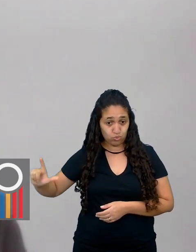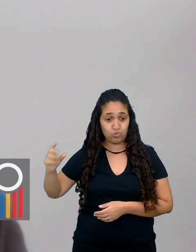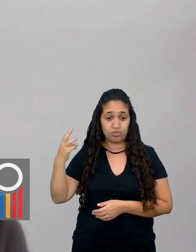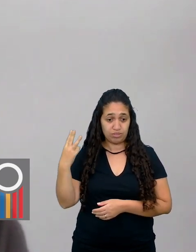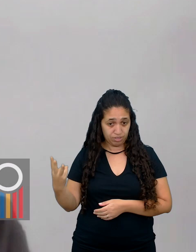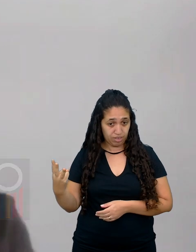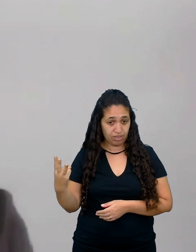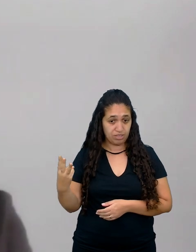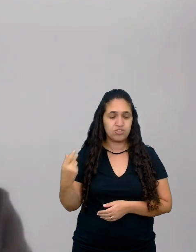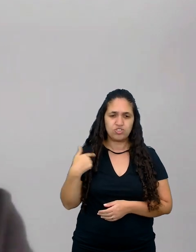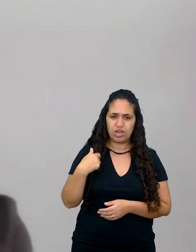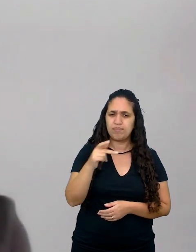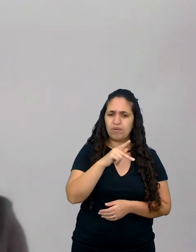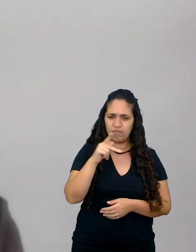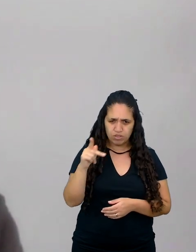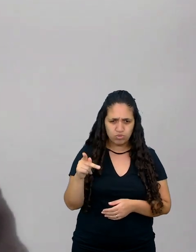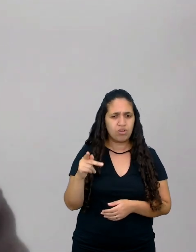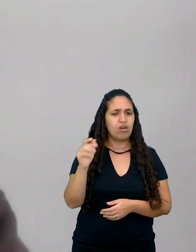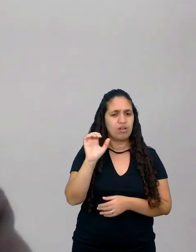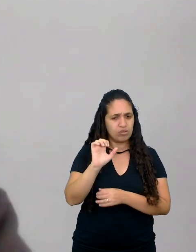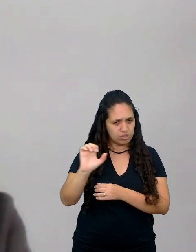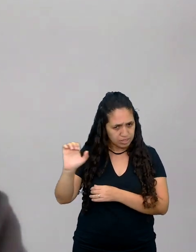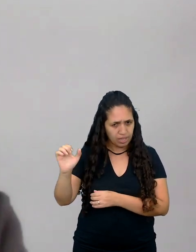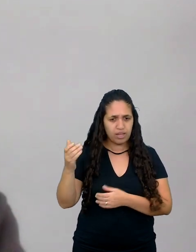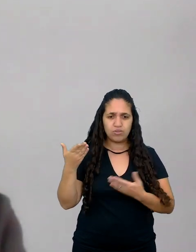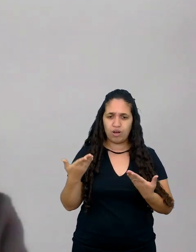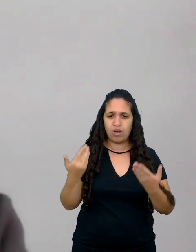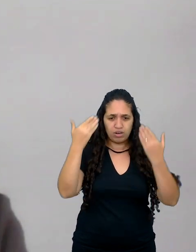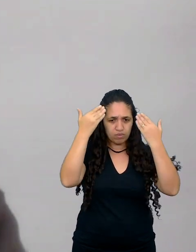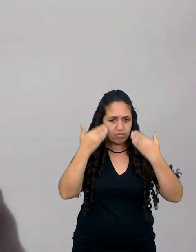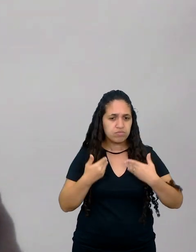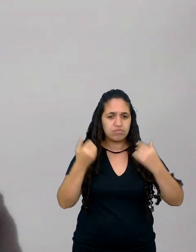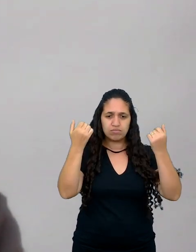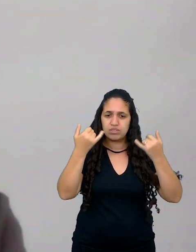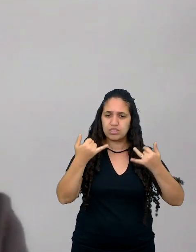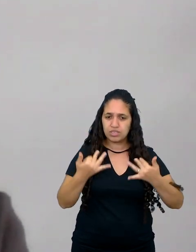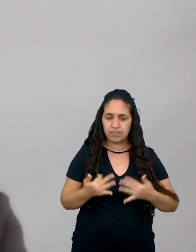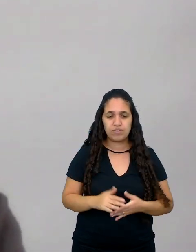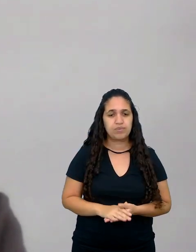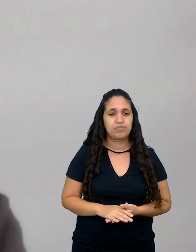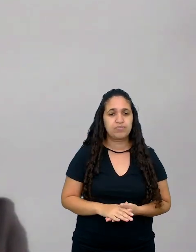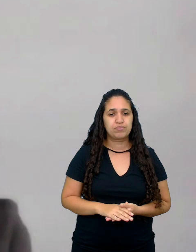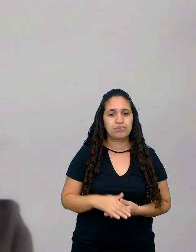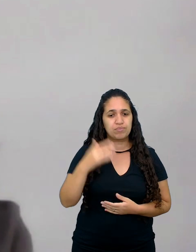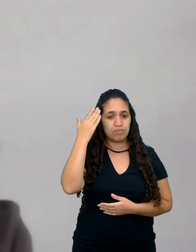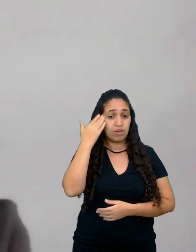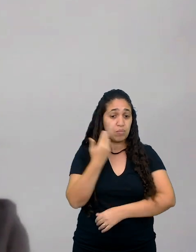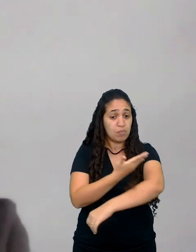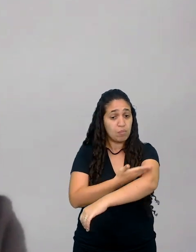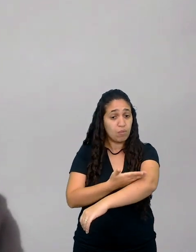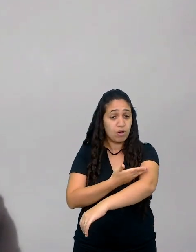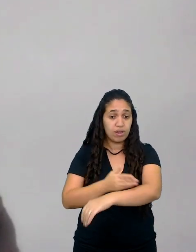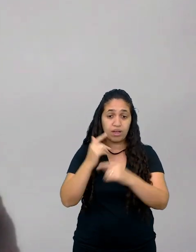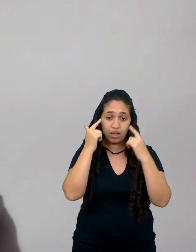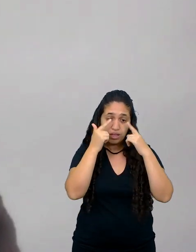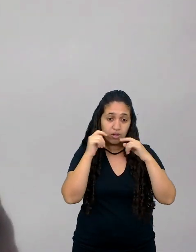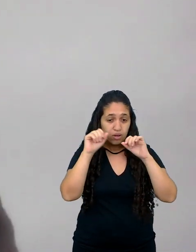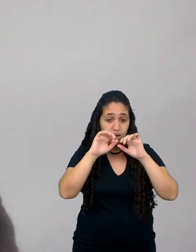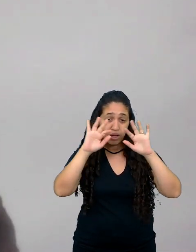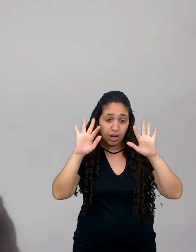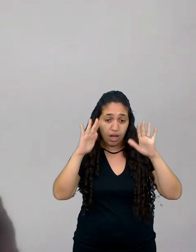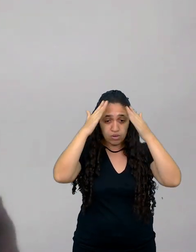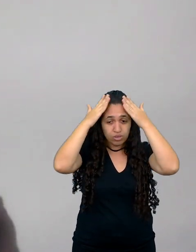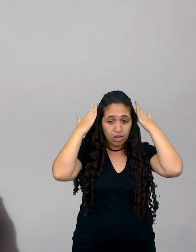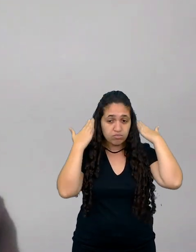algum tempo e vou fazer agora a minha autodescrição. Eu sou morena, tenho os olhos claros, o cabelo